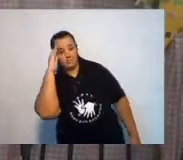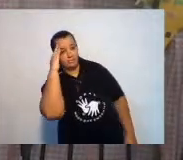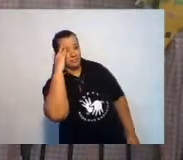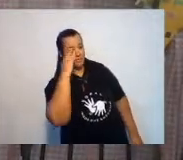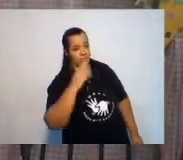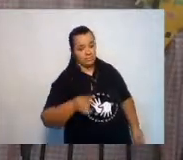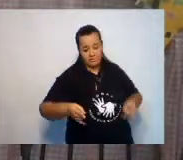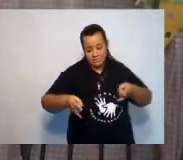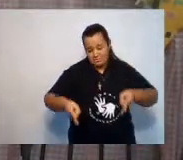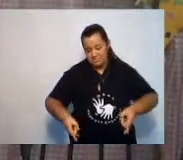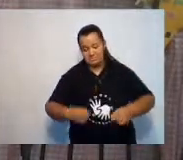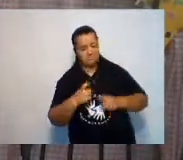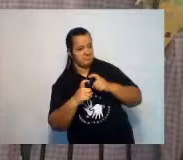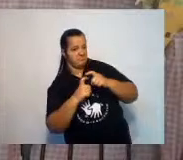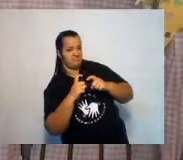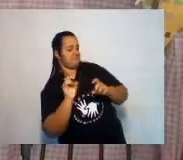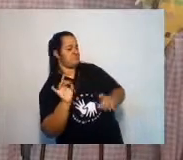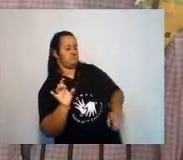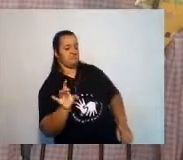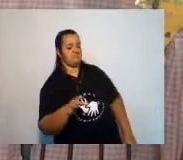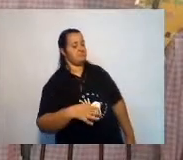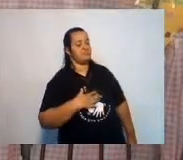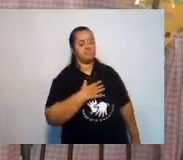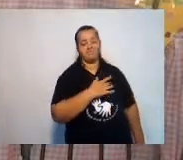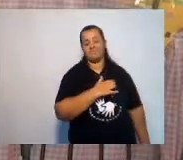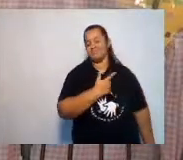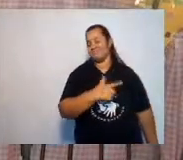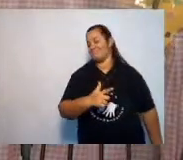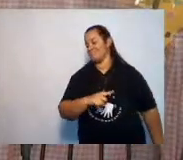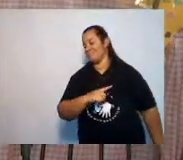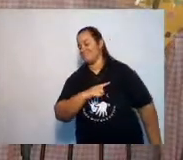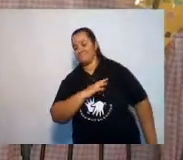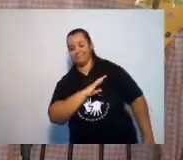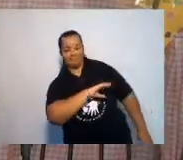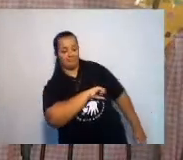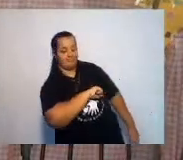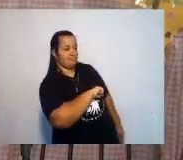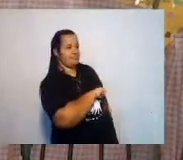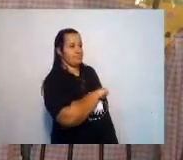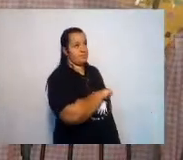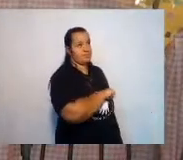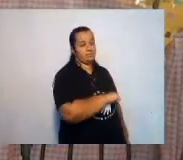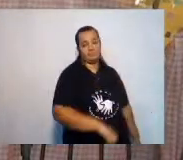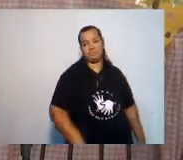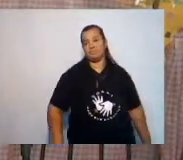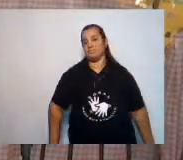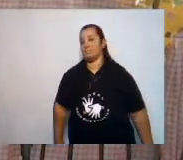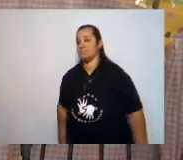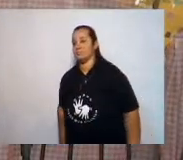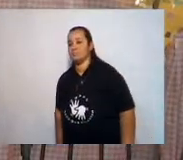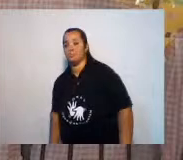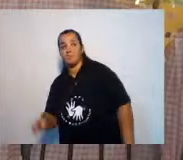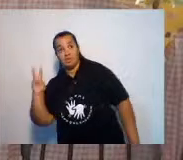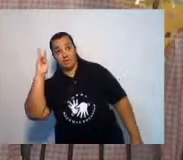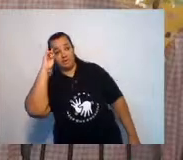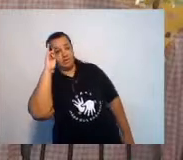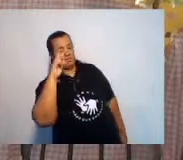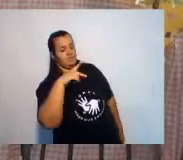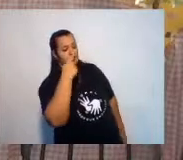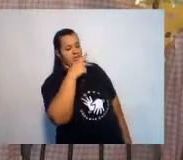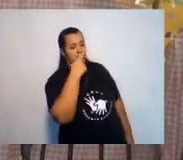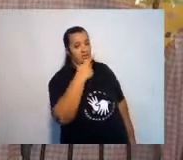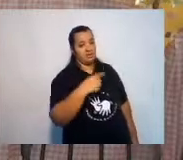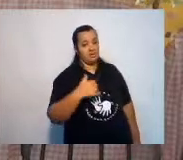No começo eu entendia, mas era só cama, não tinha amor. Lembro